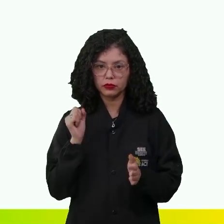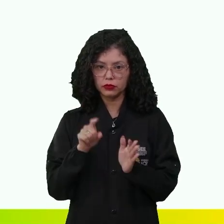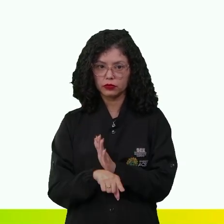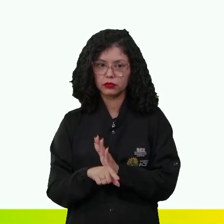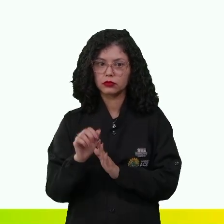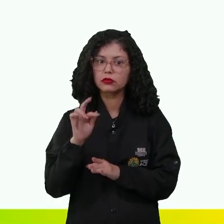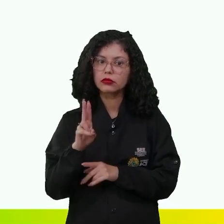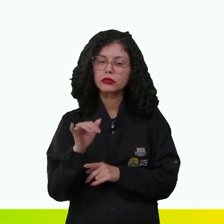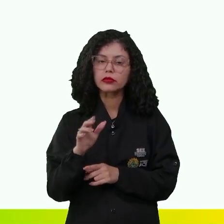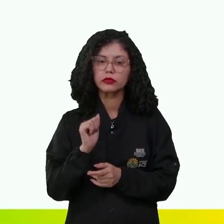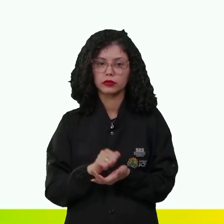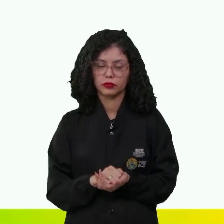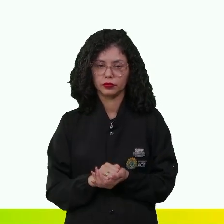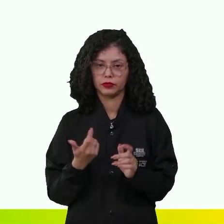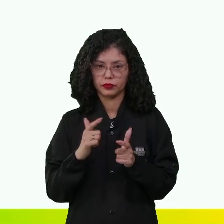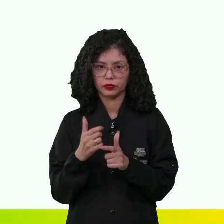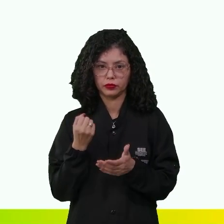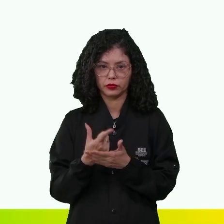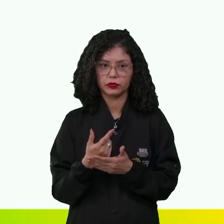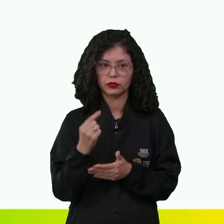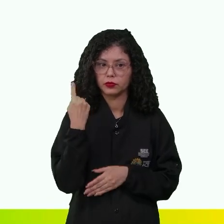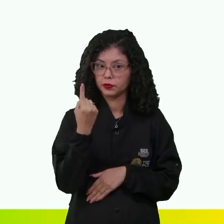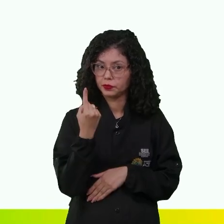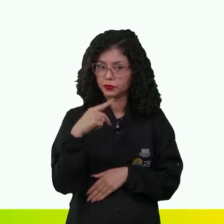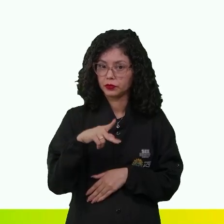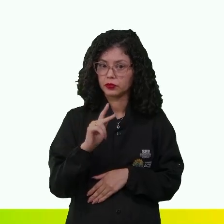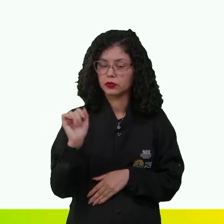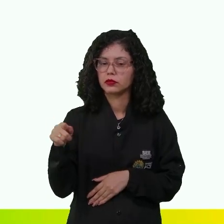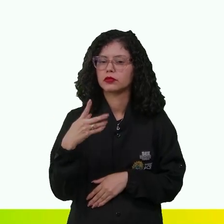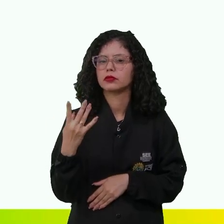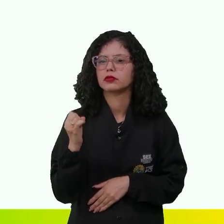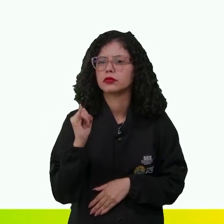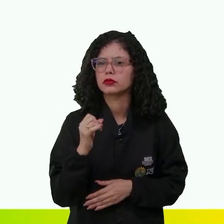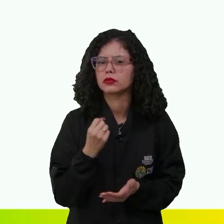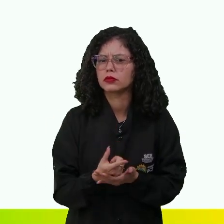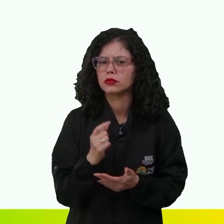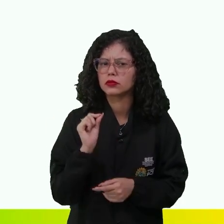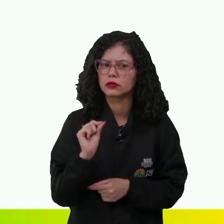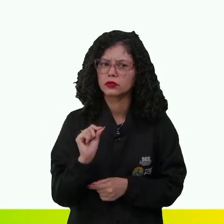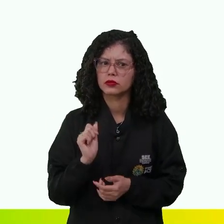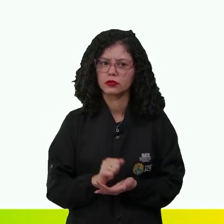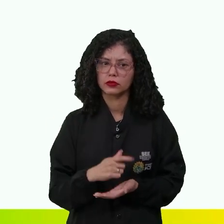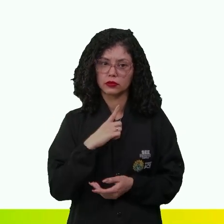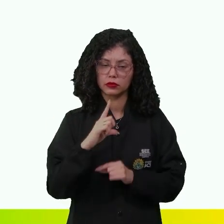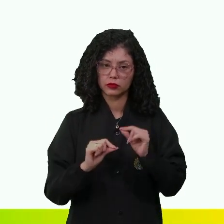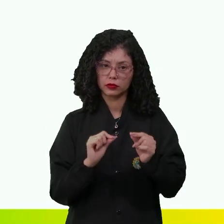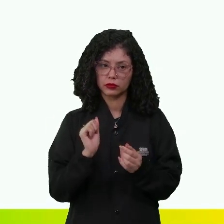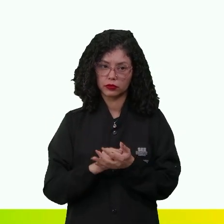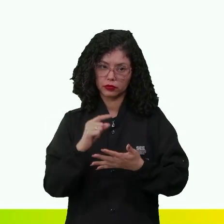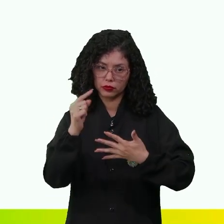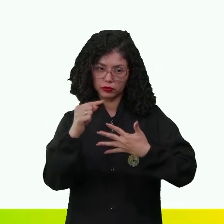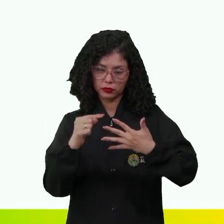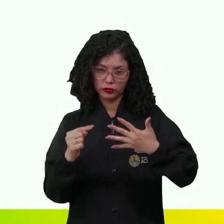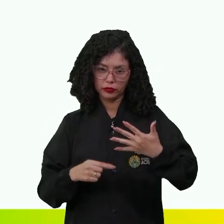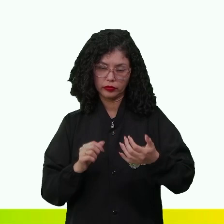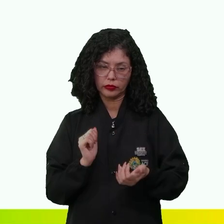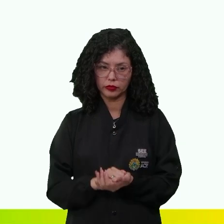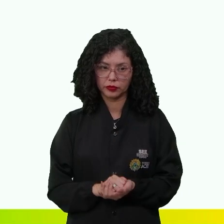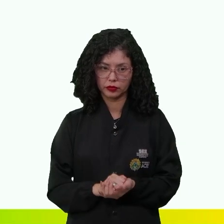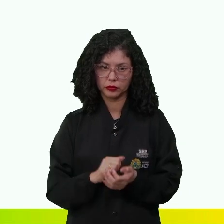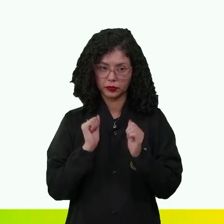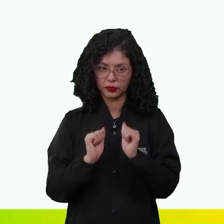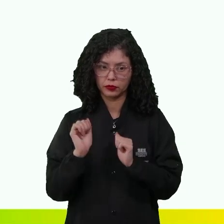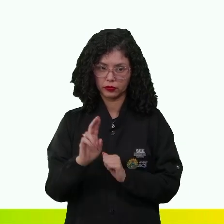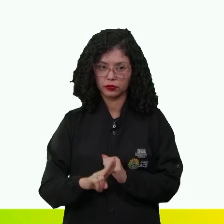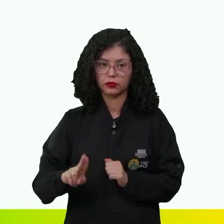Pergunta: Renata pagará o menor preço por 1 quilo desse produto se comprar? Nós temos aí as alternativas. Eu